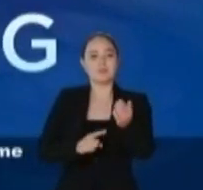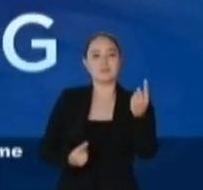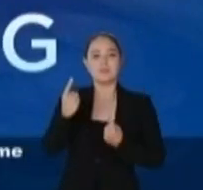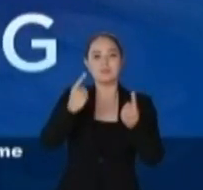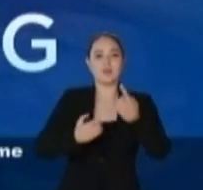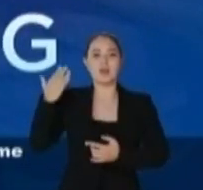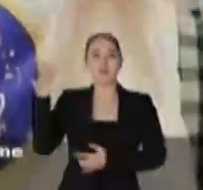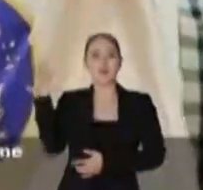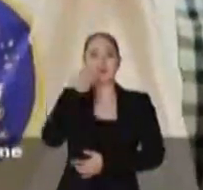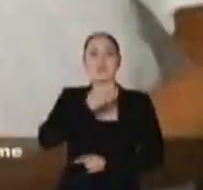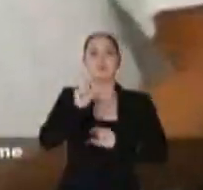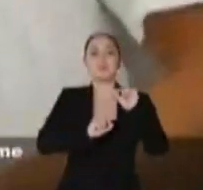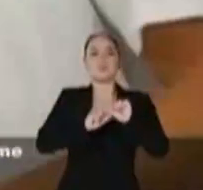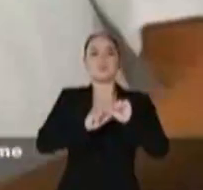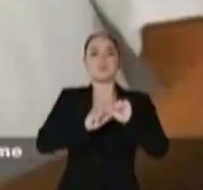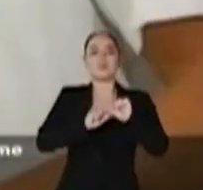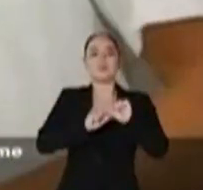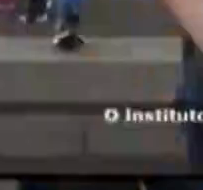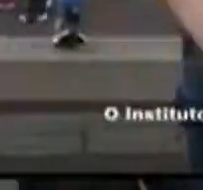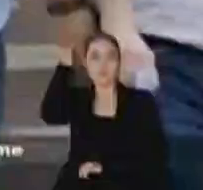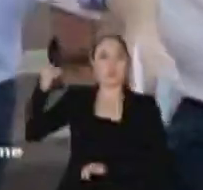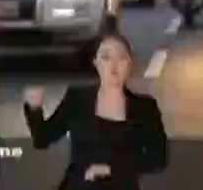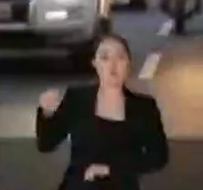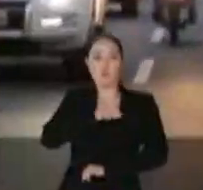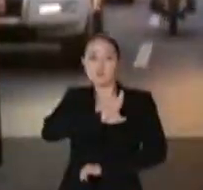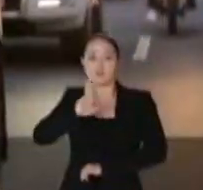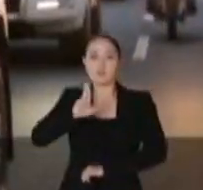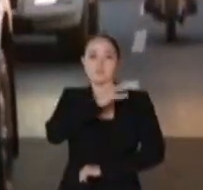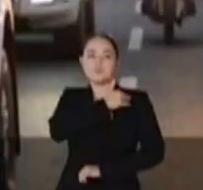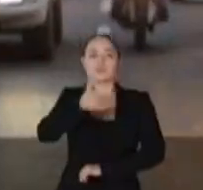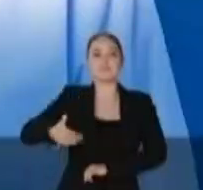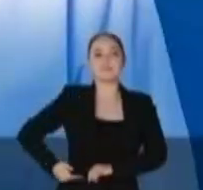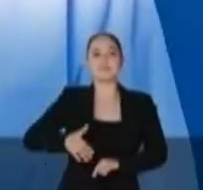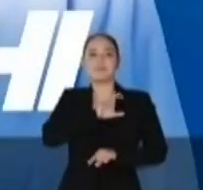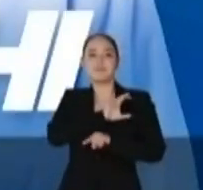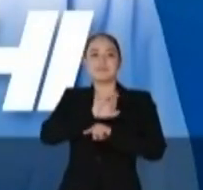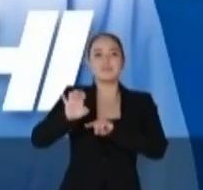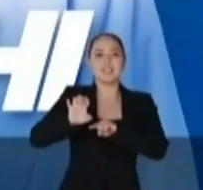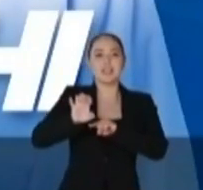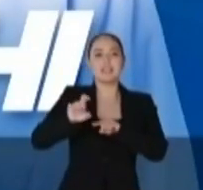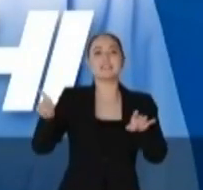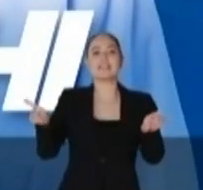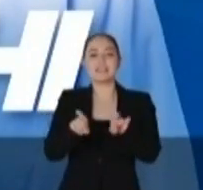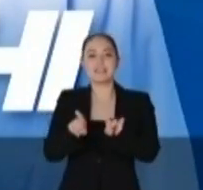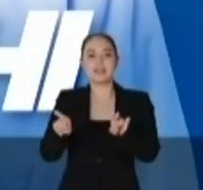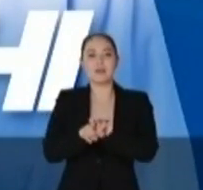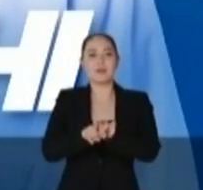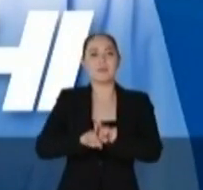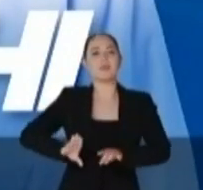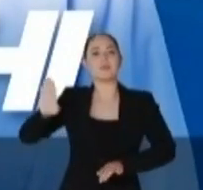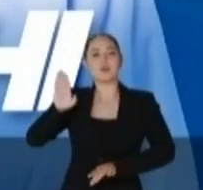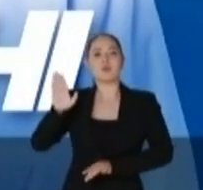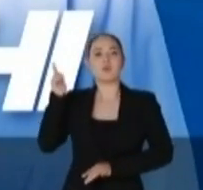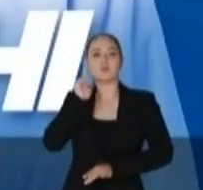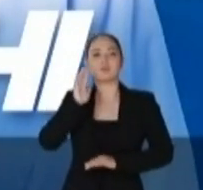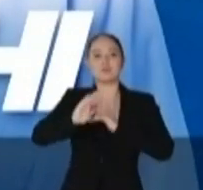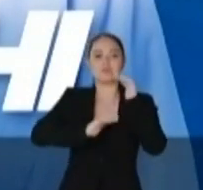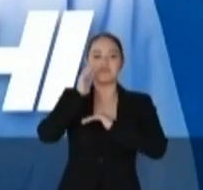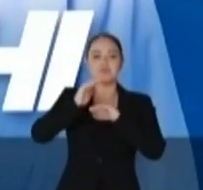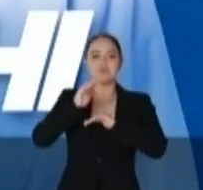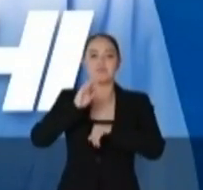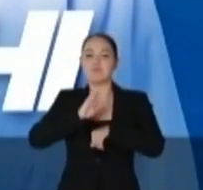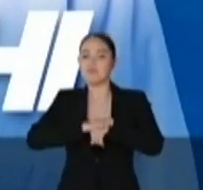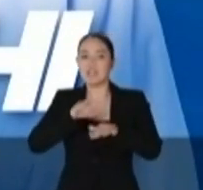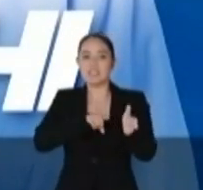Ranking acaba de comprovar. Júnior Mock, e mais novo nome na campanha ao governo do estado, também é o candidato que mais cresce nas